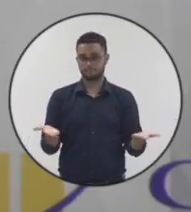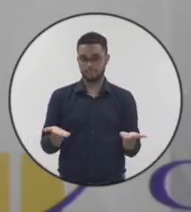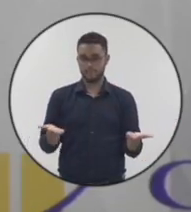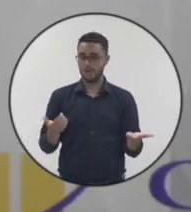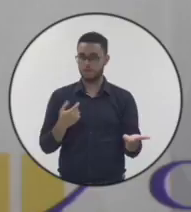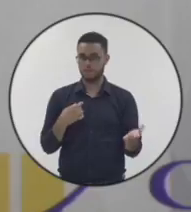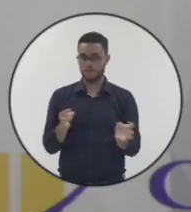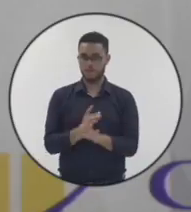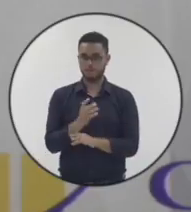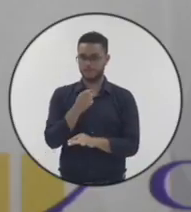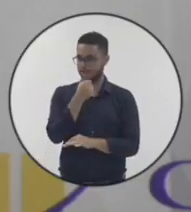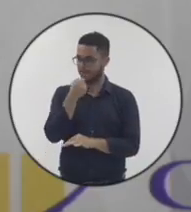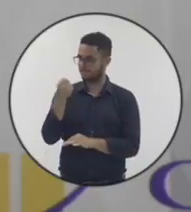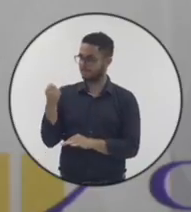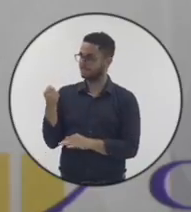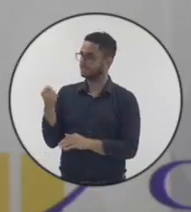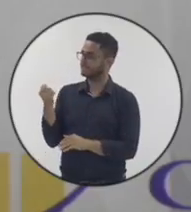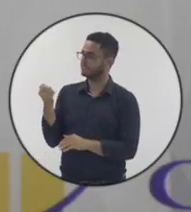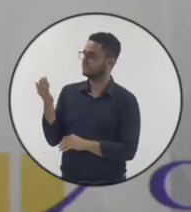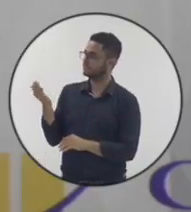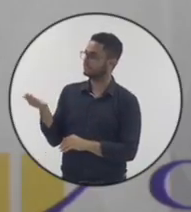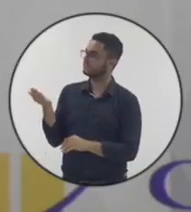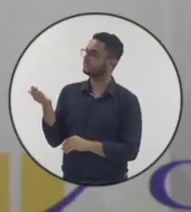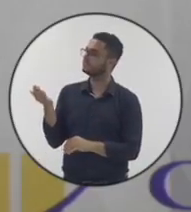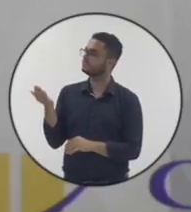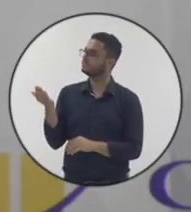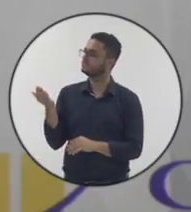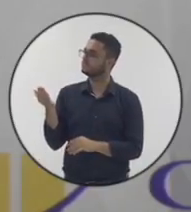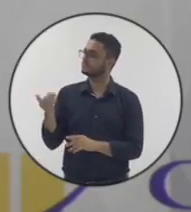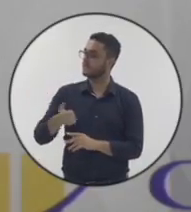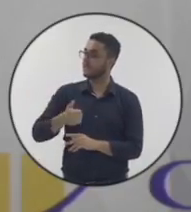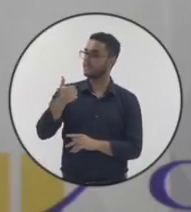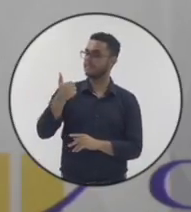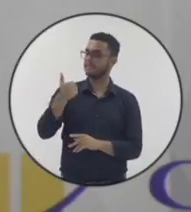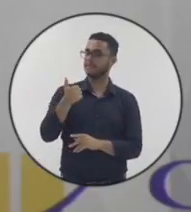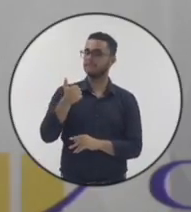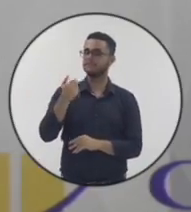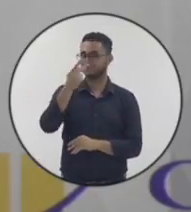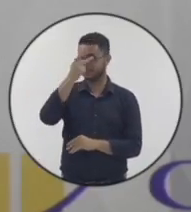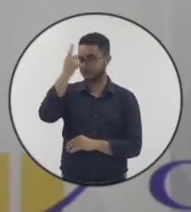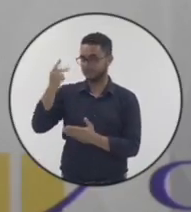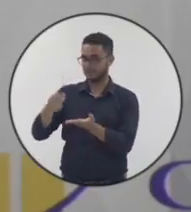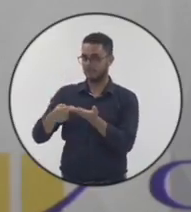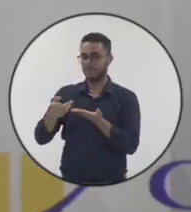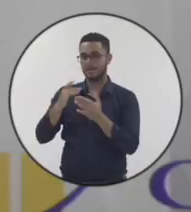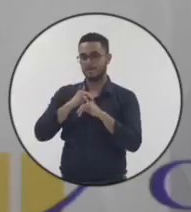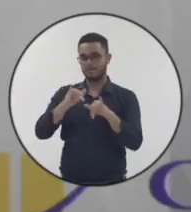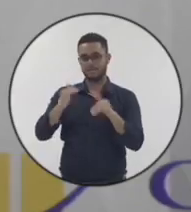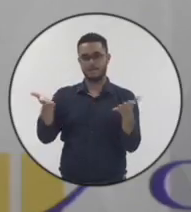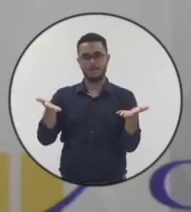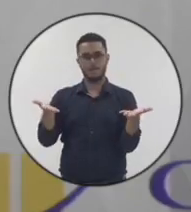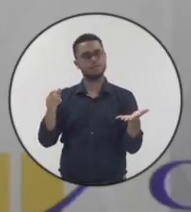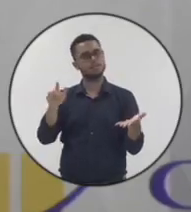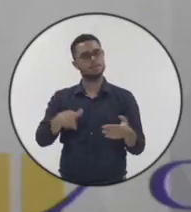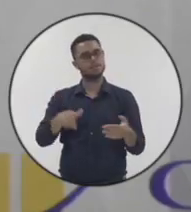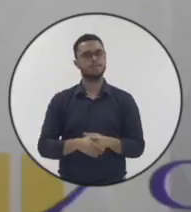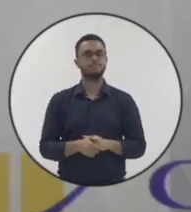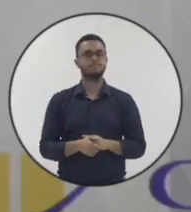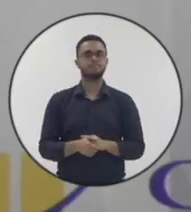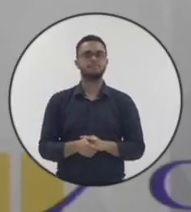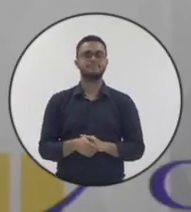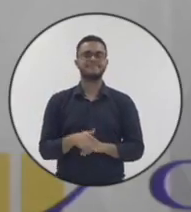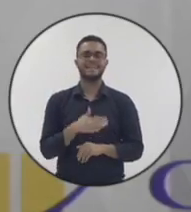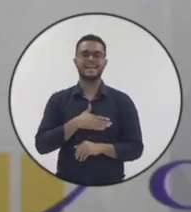imediatamente passar para a nossa primeira convidada a falar na tarde de hoje, que é a